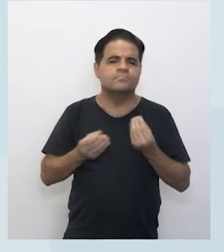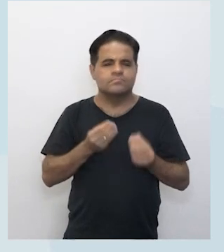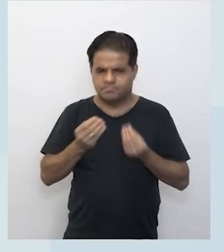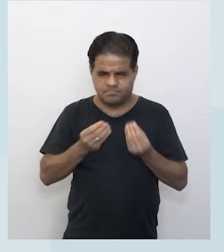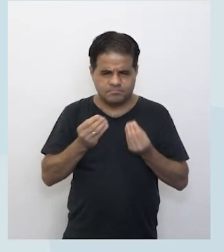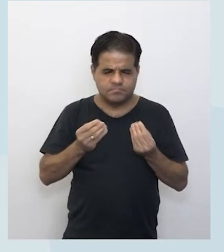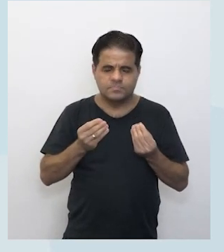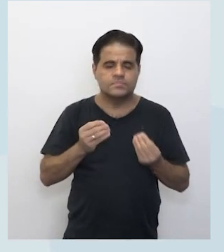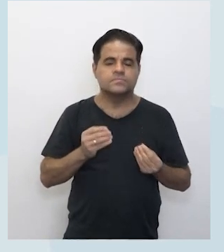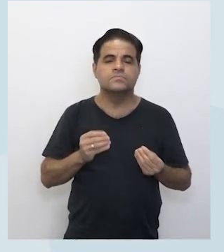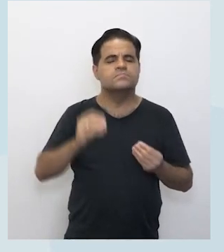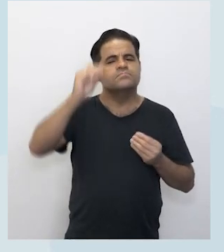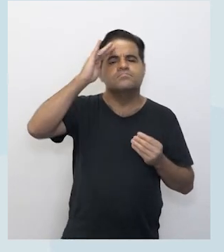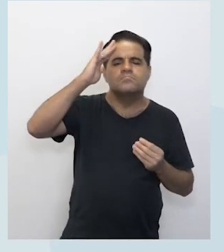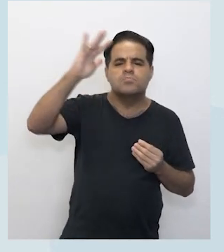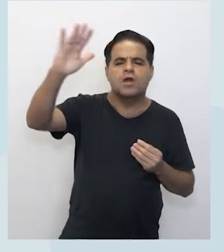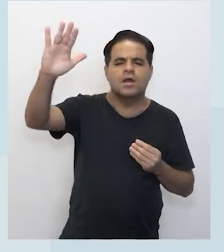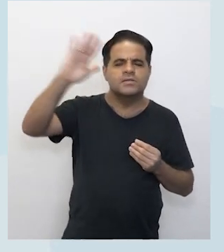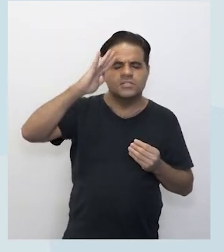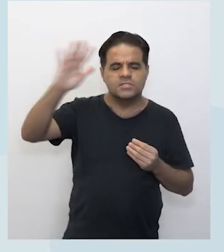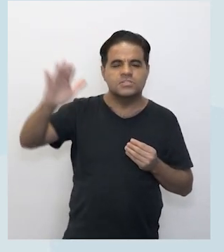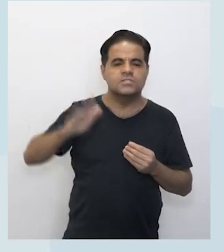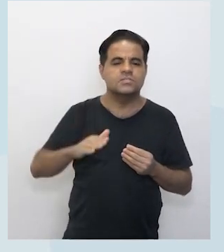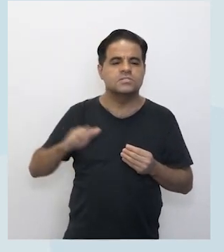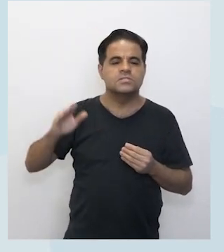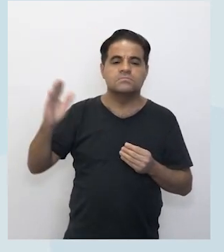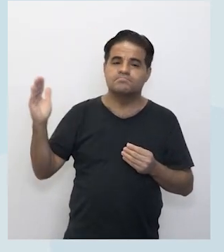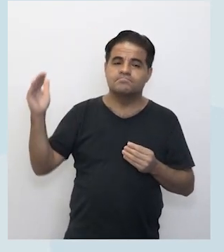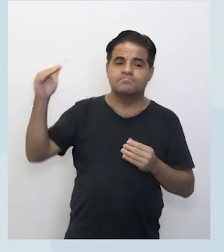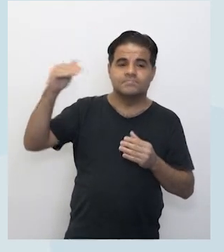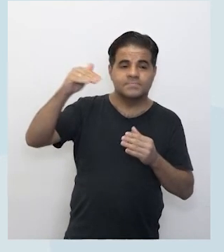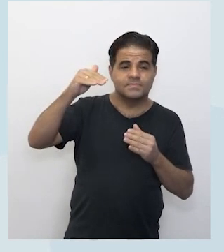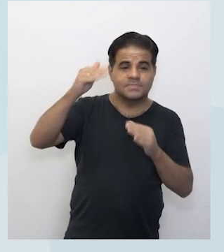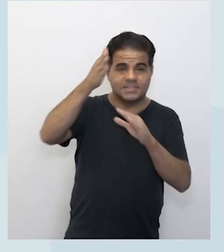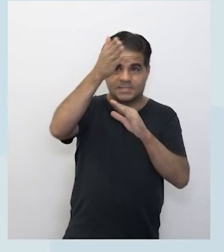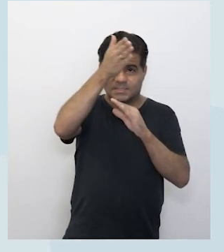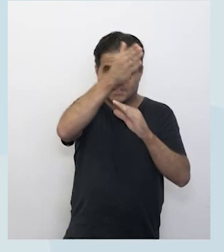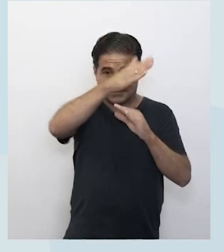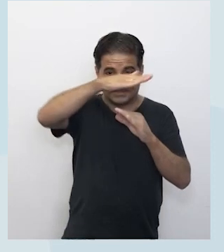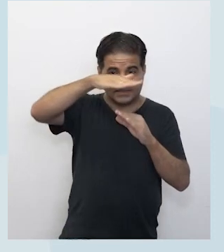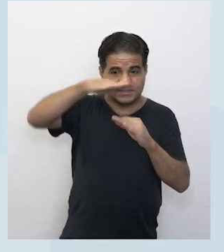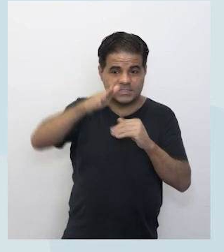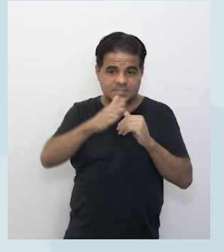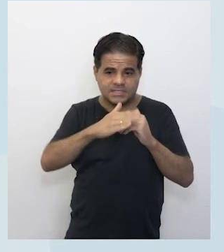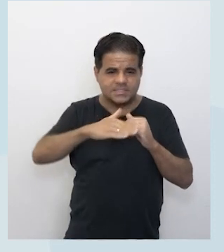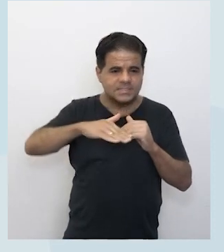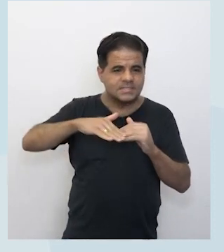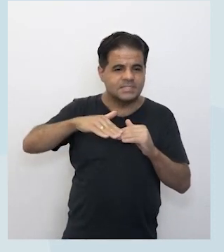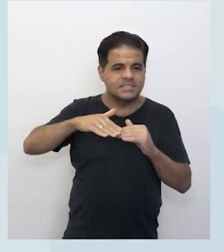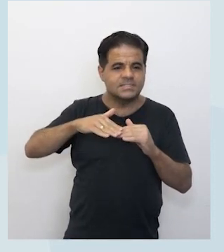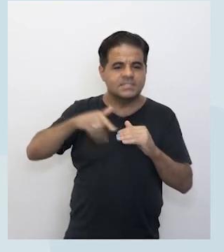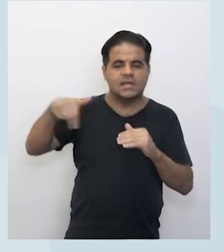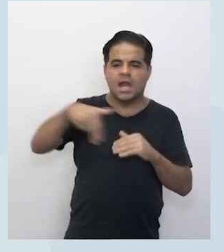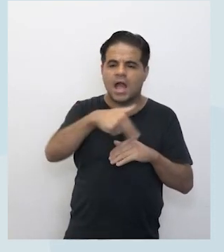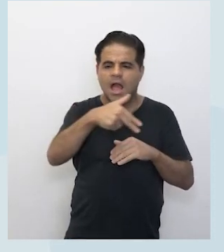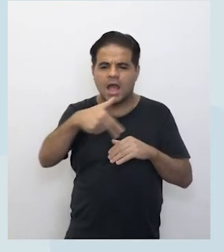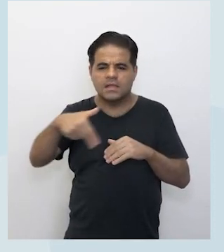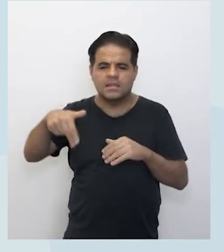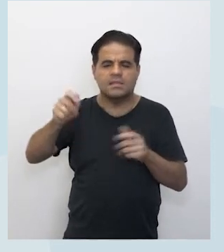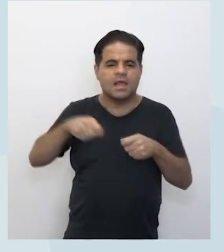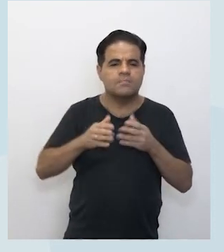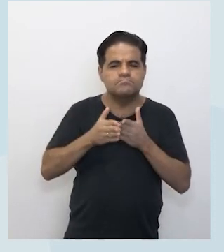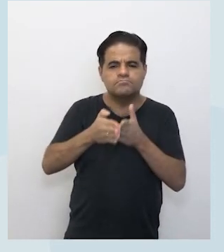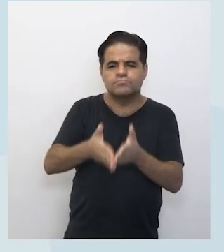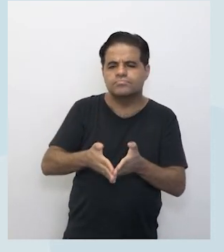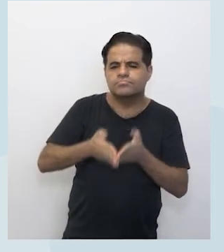ó, imagine que eles atravessam aqui e ao invés de simplesmente andarem, você pode pegar um